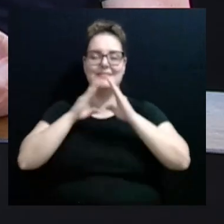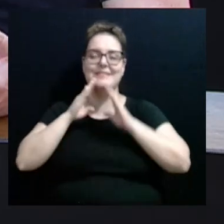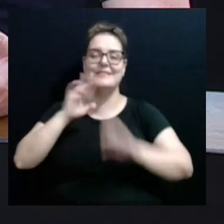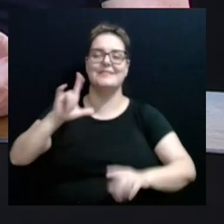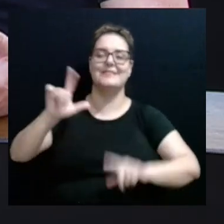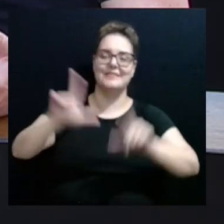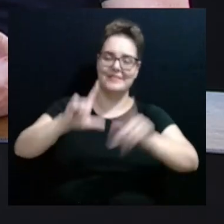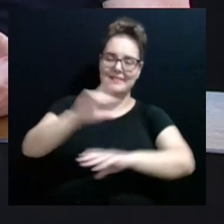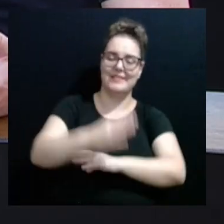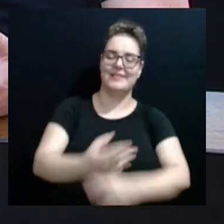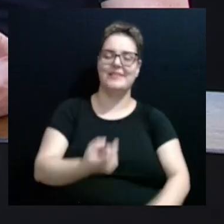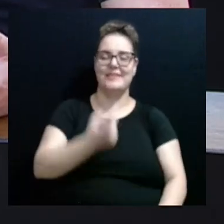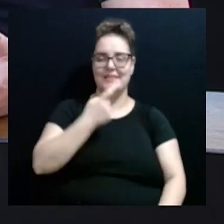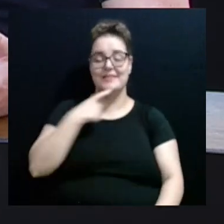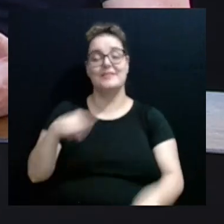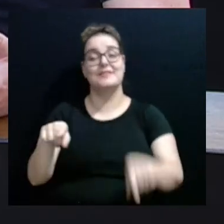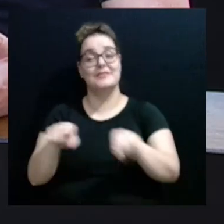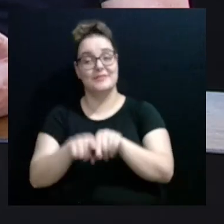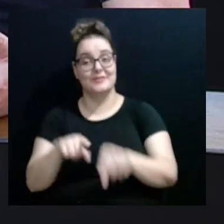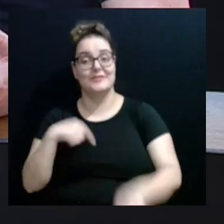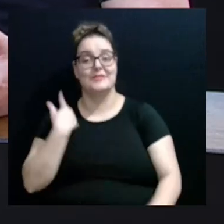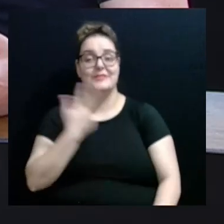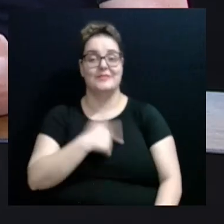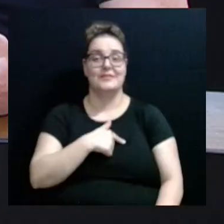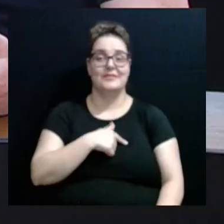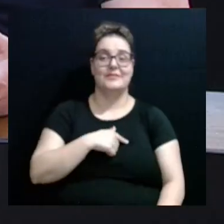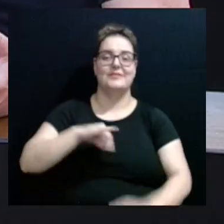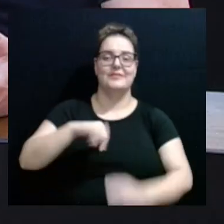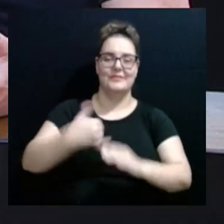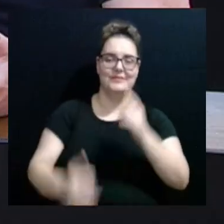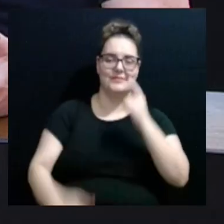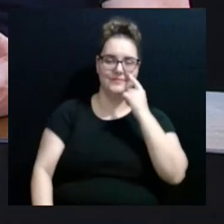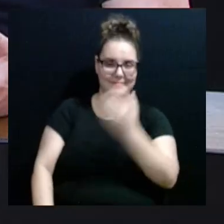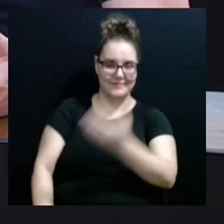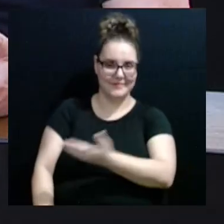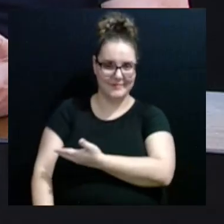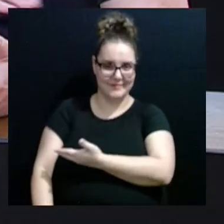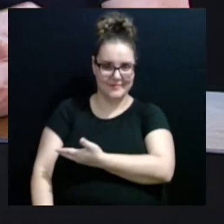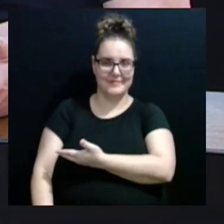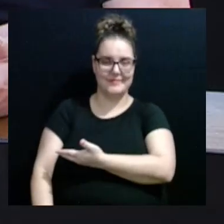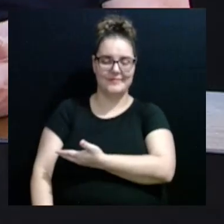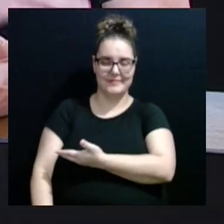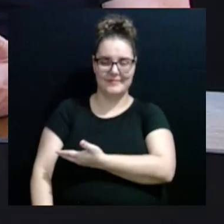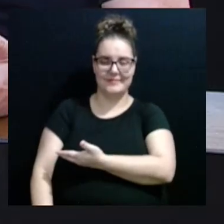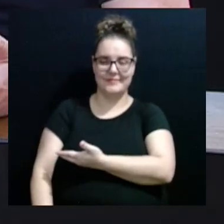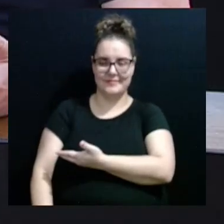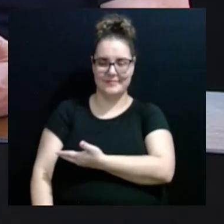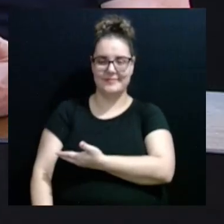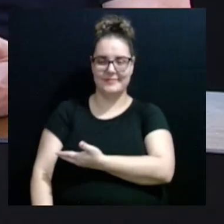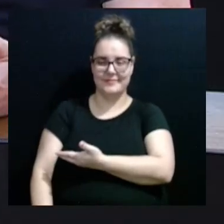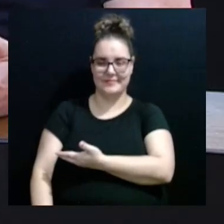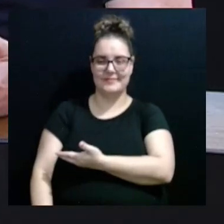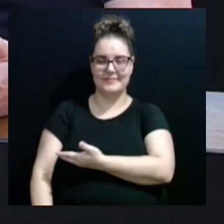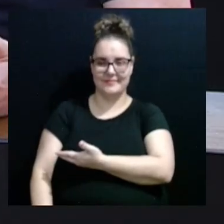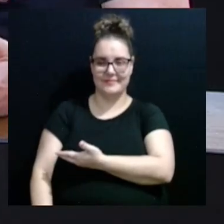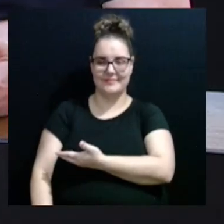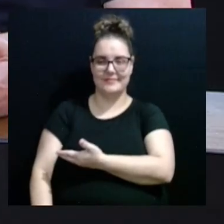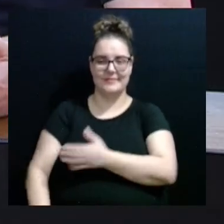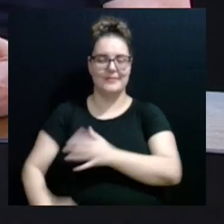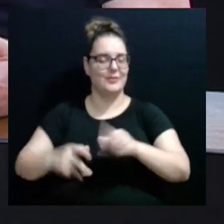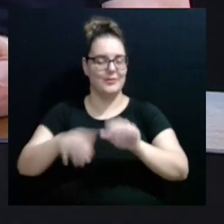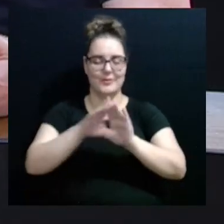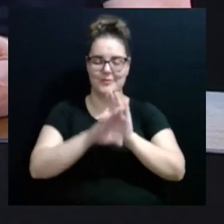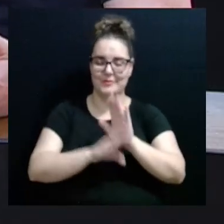e também de nos seguir no YouTube, né, se inscrever no nosso canal TV Câmara Campinas, que lá a gente tem todos os nossos programas, quadros